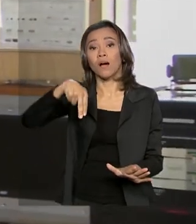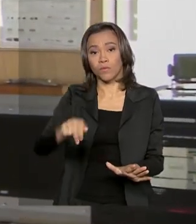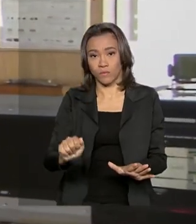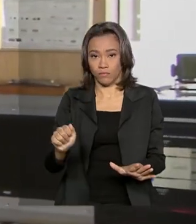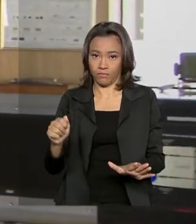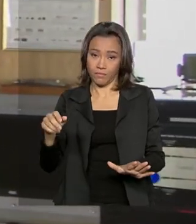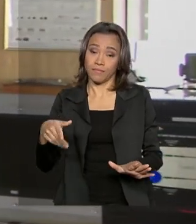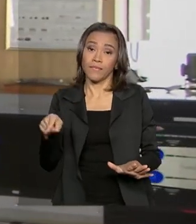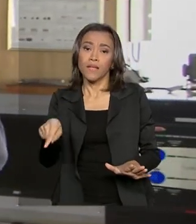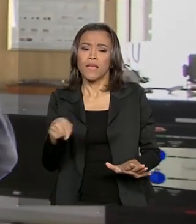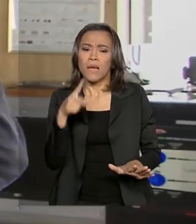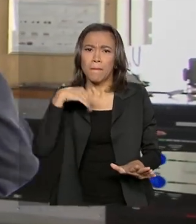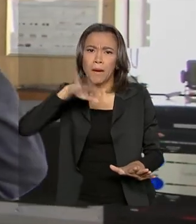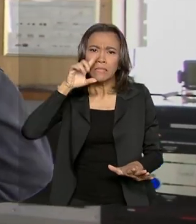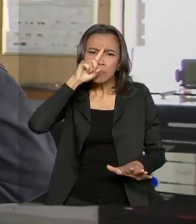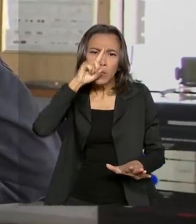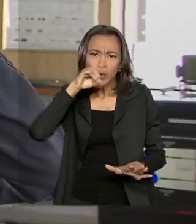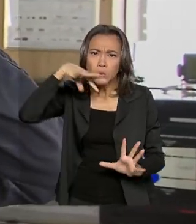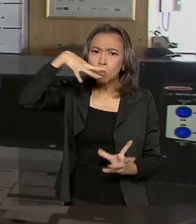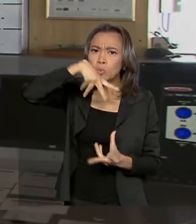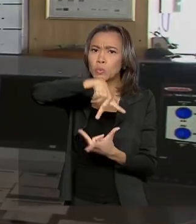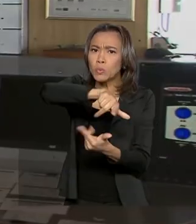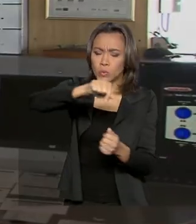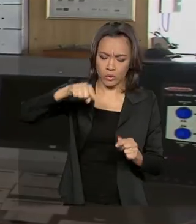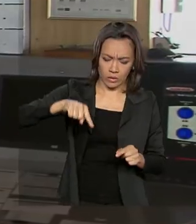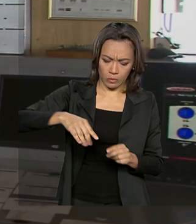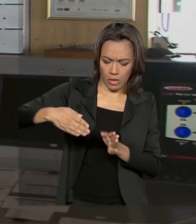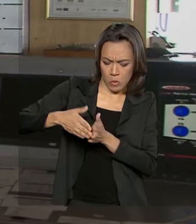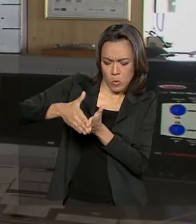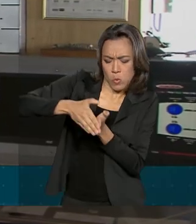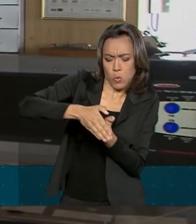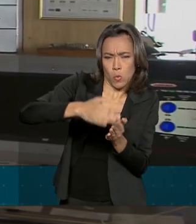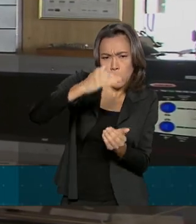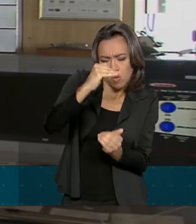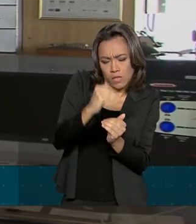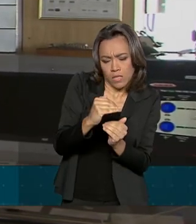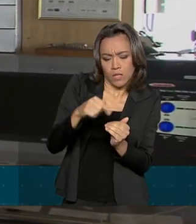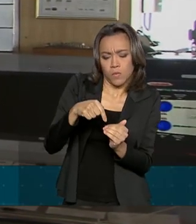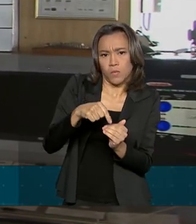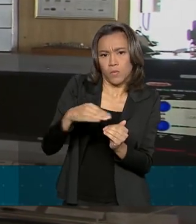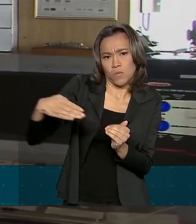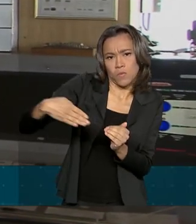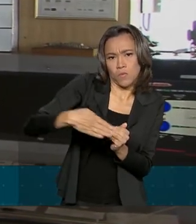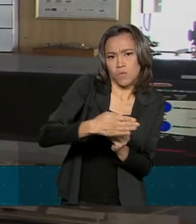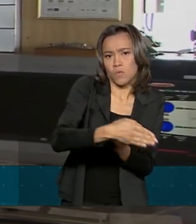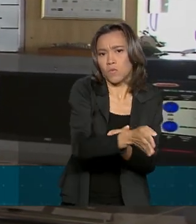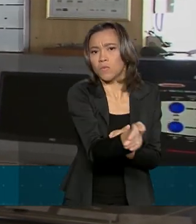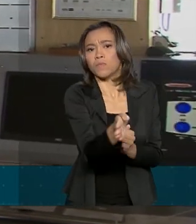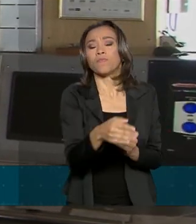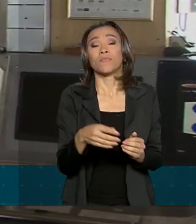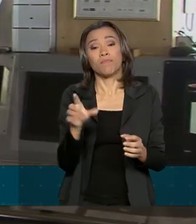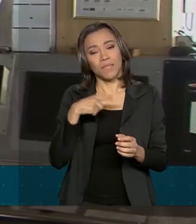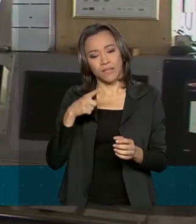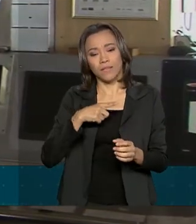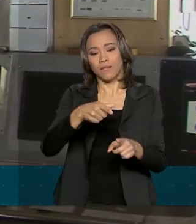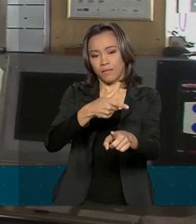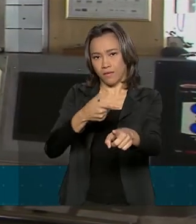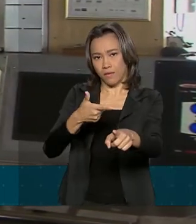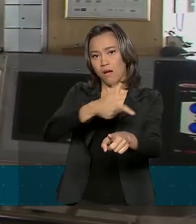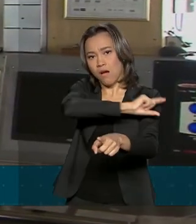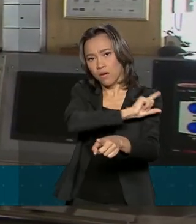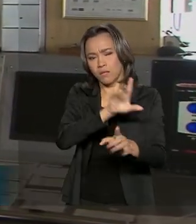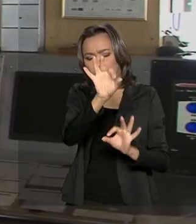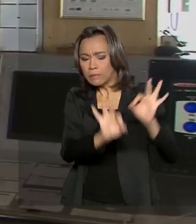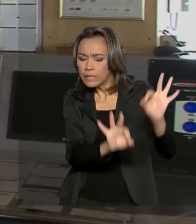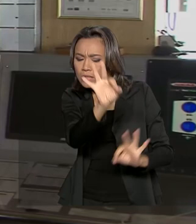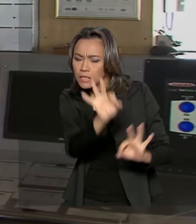mais perigosa do mundo para navegação. Essa navegação ela envolve todo um trabalho de planejamento, né?